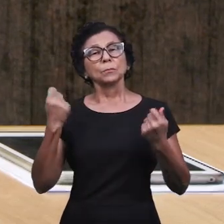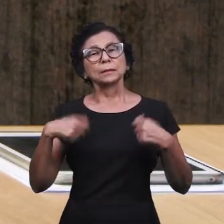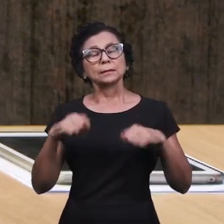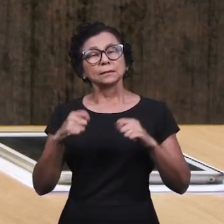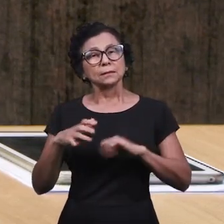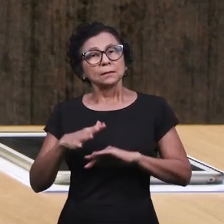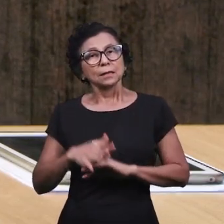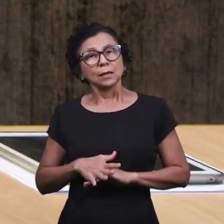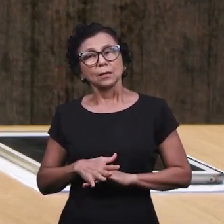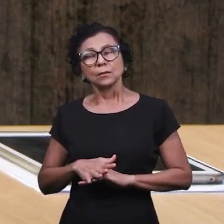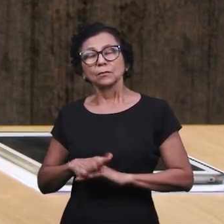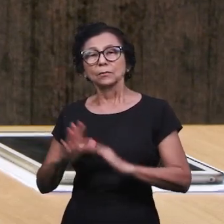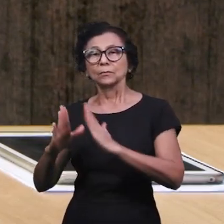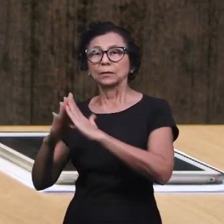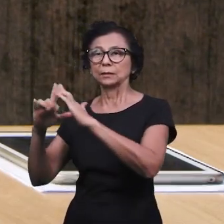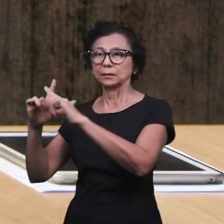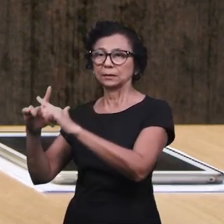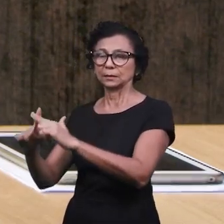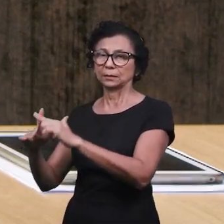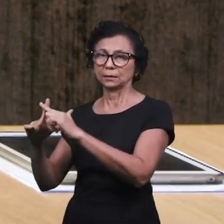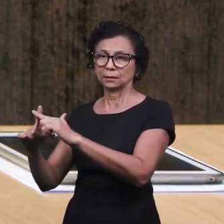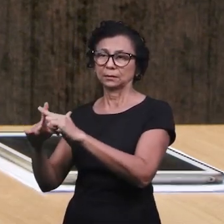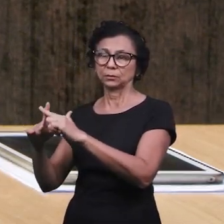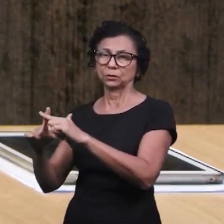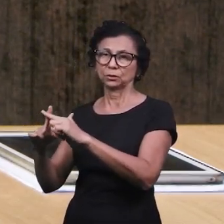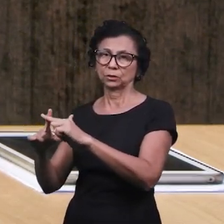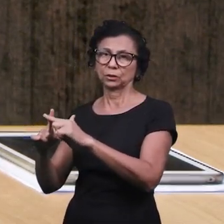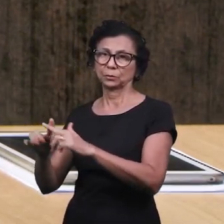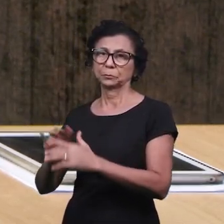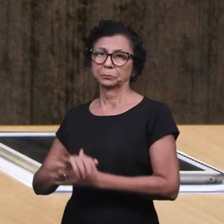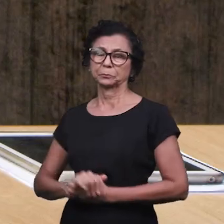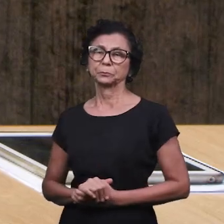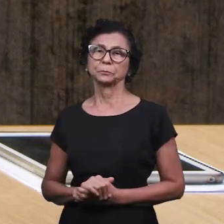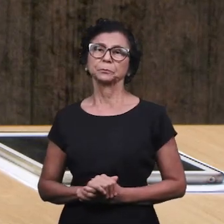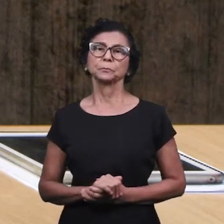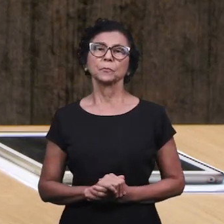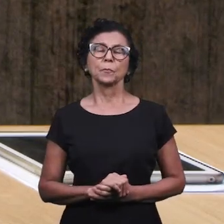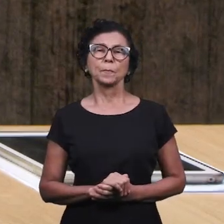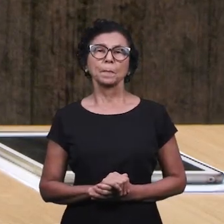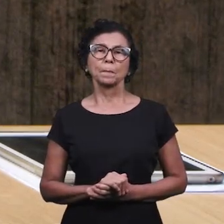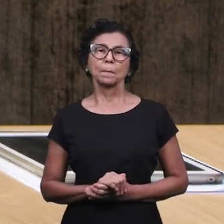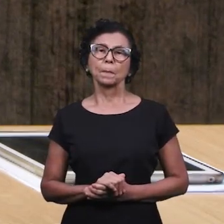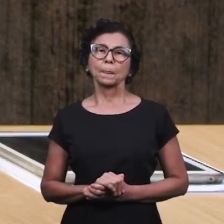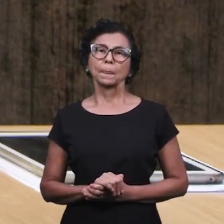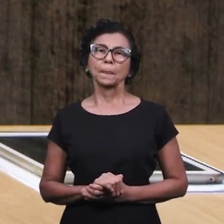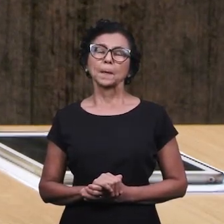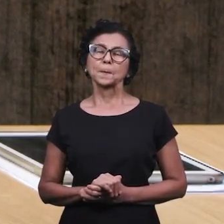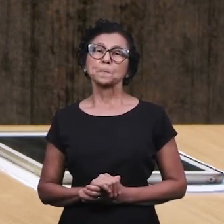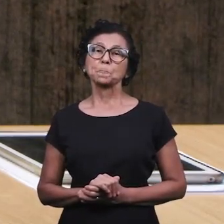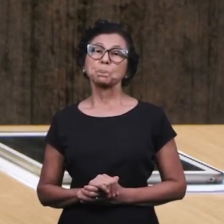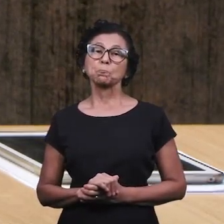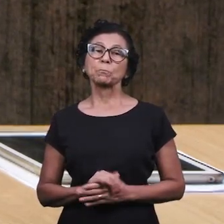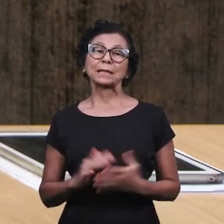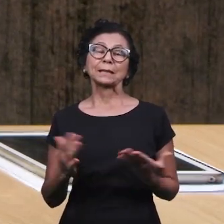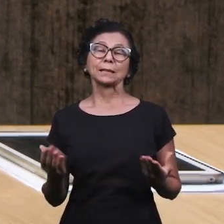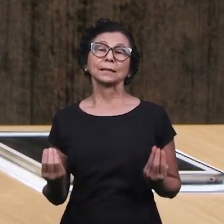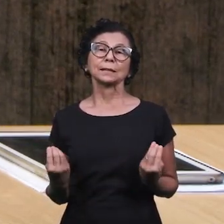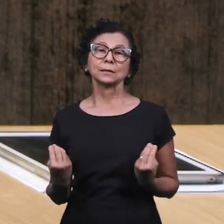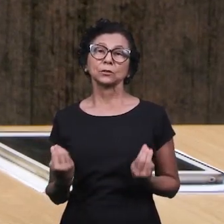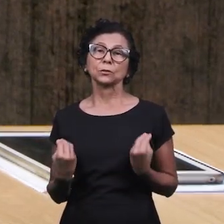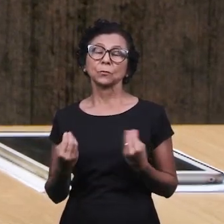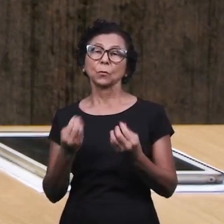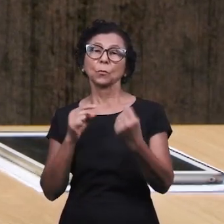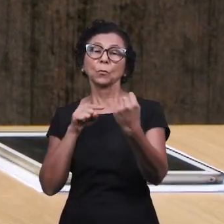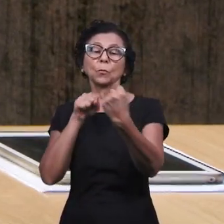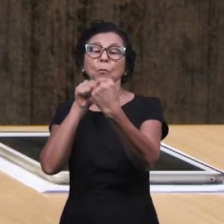Então, os apóstolos ali, eles colocaram e disseram acerca daquele que era o